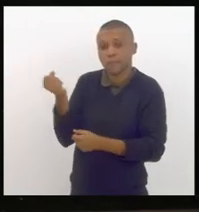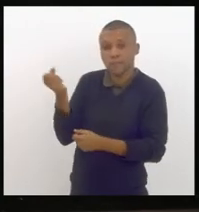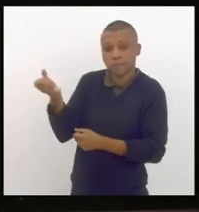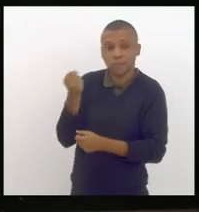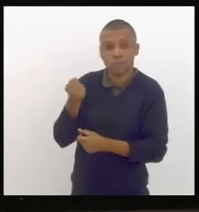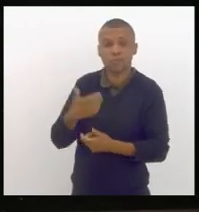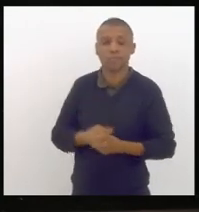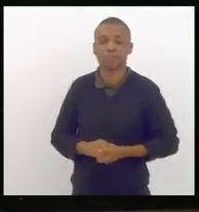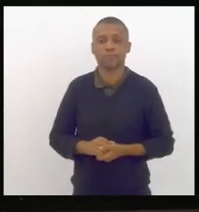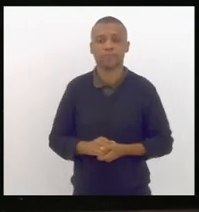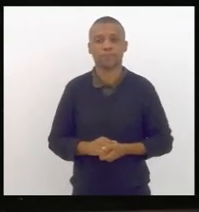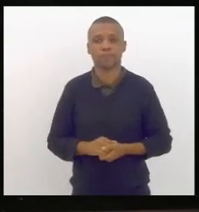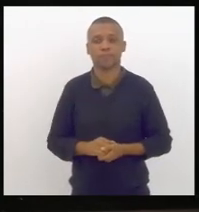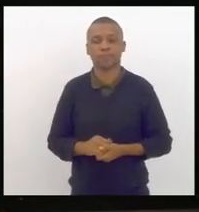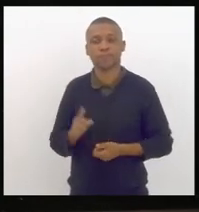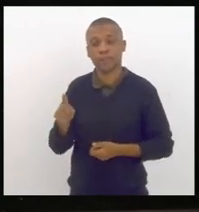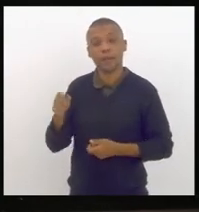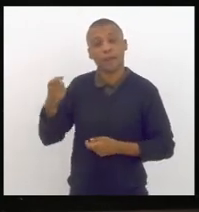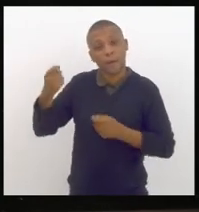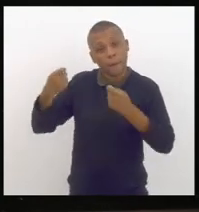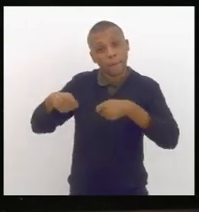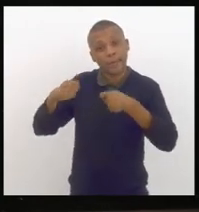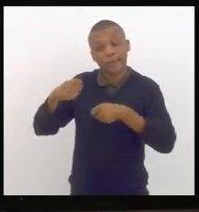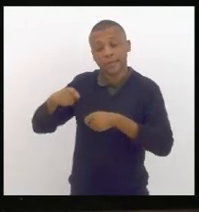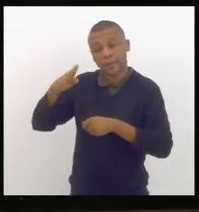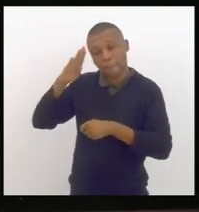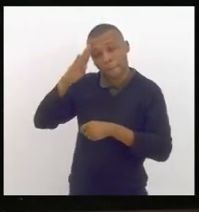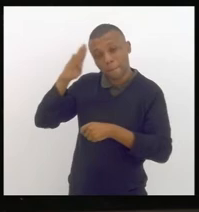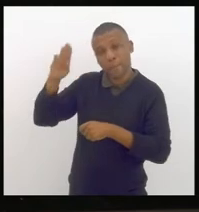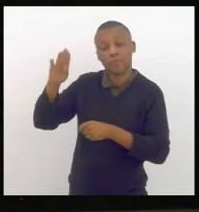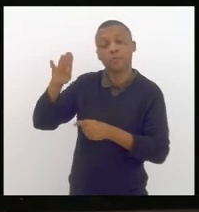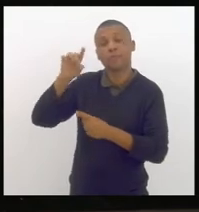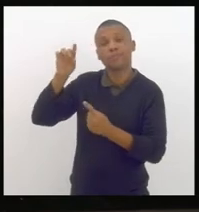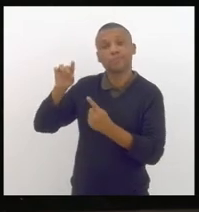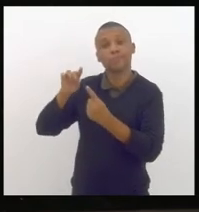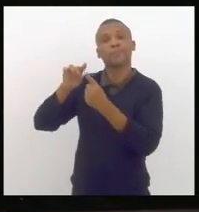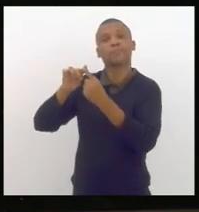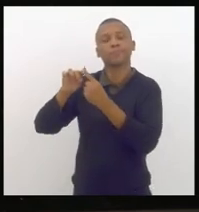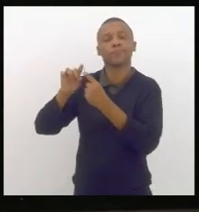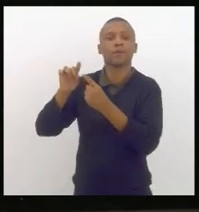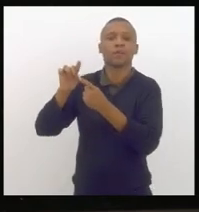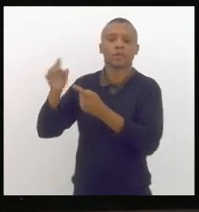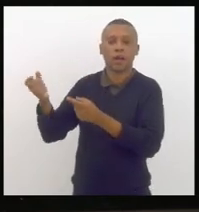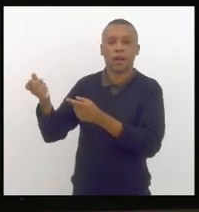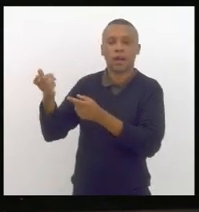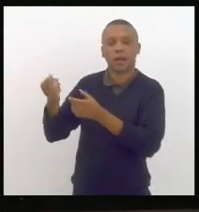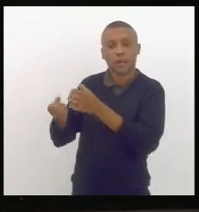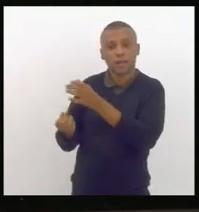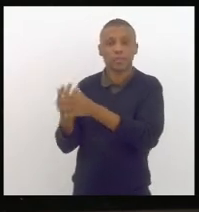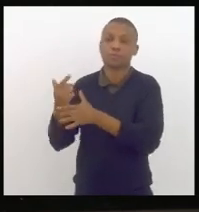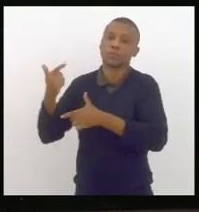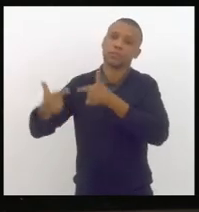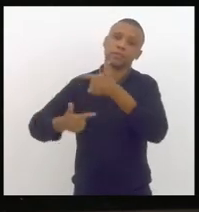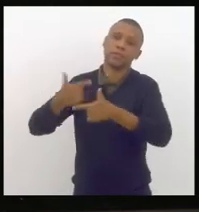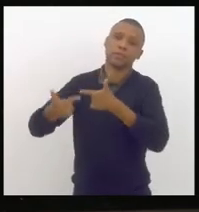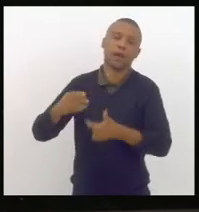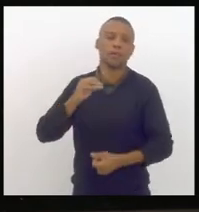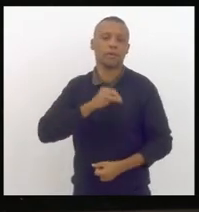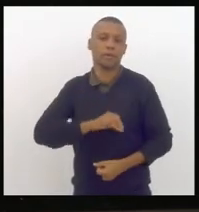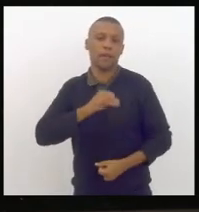precisa, para além da finalidade de geração de trabalho e renda, já dito aqui, se destinar a esse